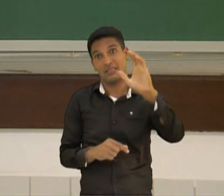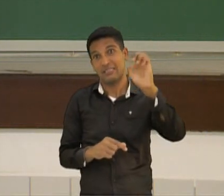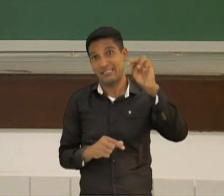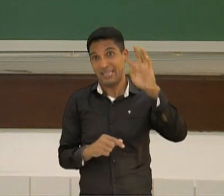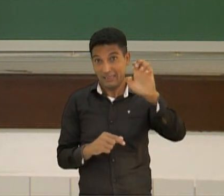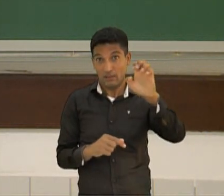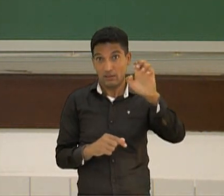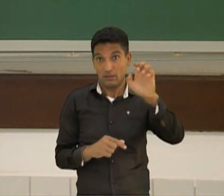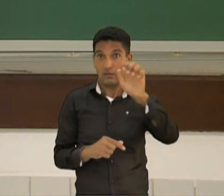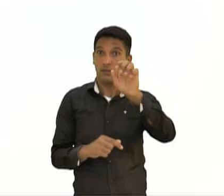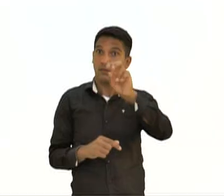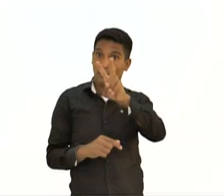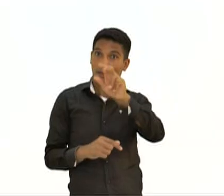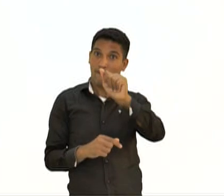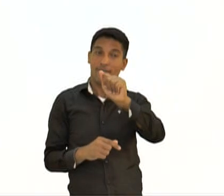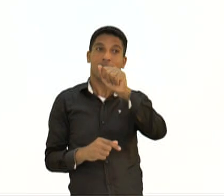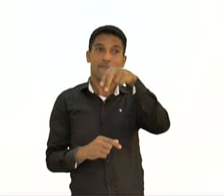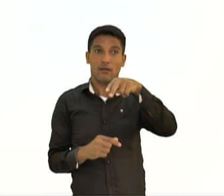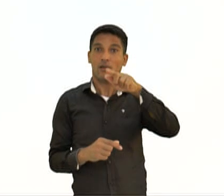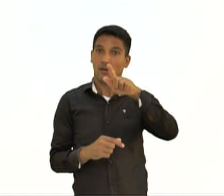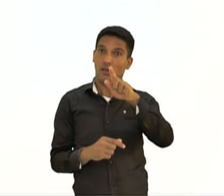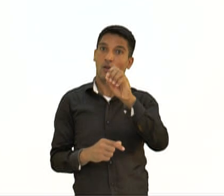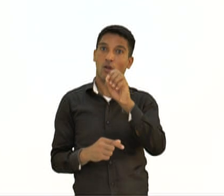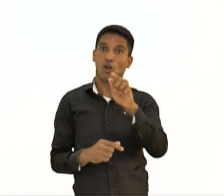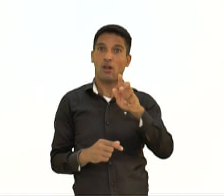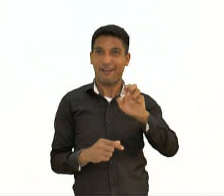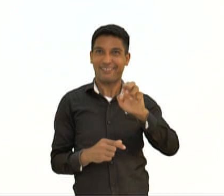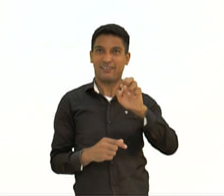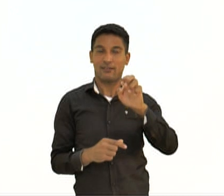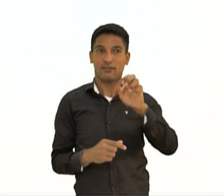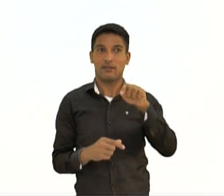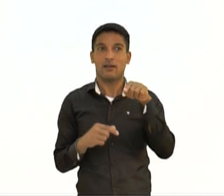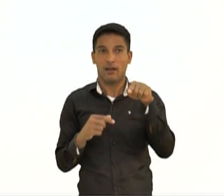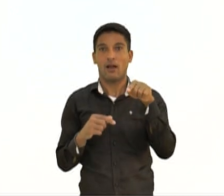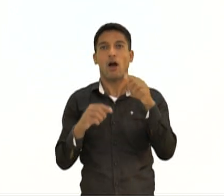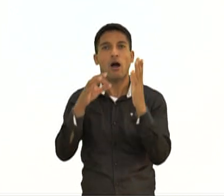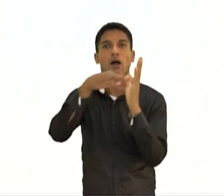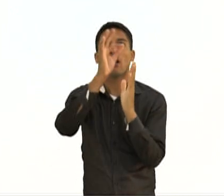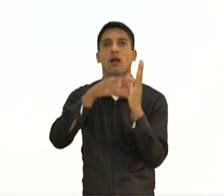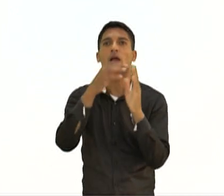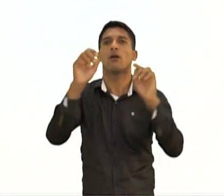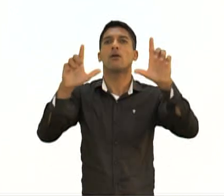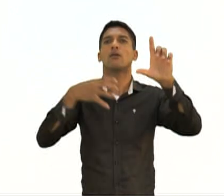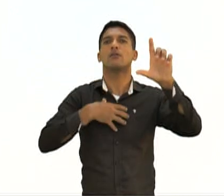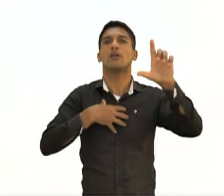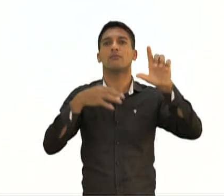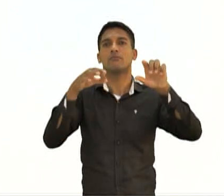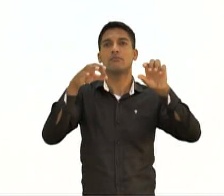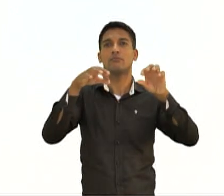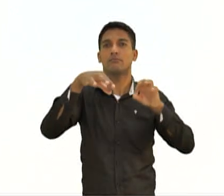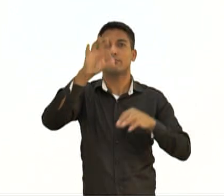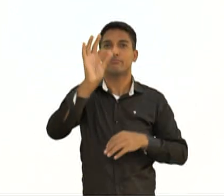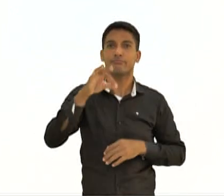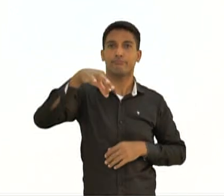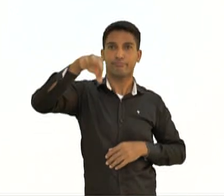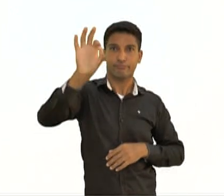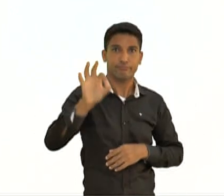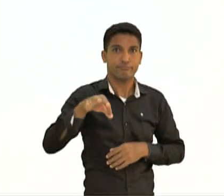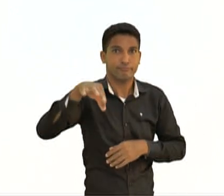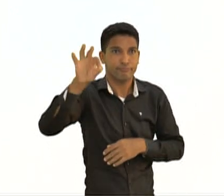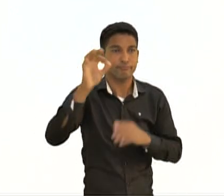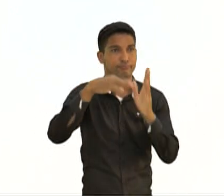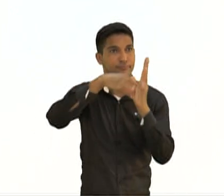ela vem como um exemplo bem interessante aqui, gente. As pinceladas, ela foge do real, né? Ela tenta